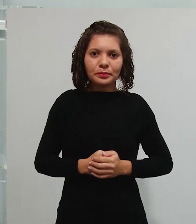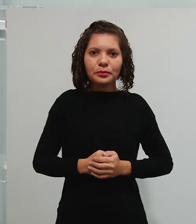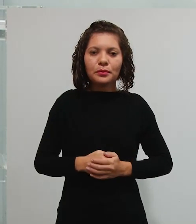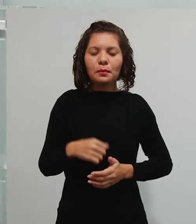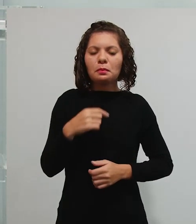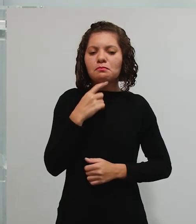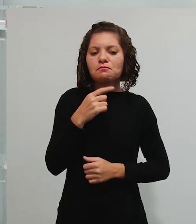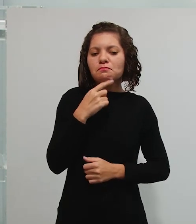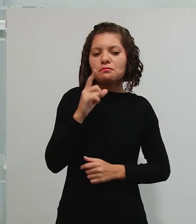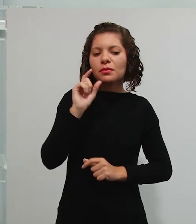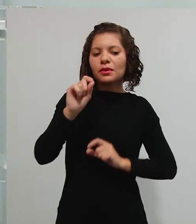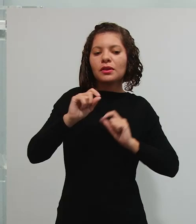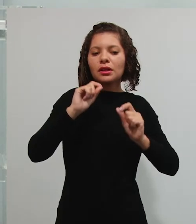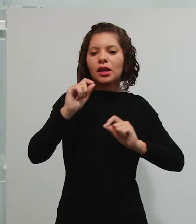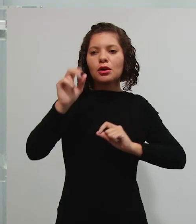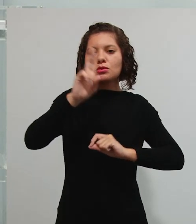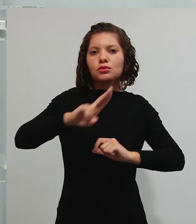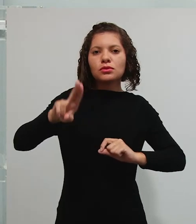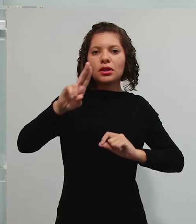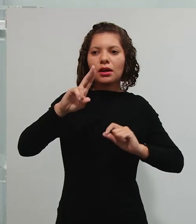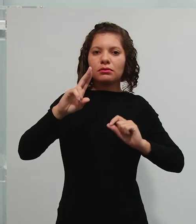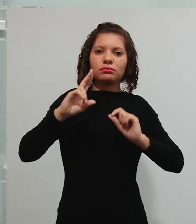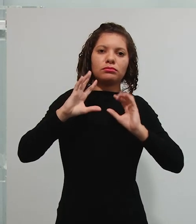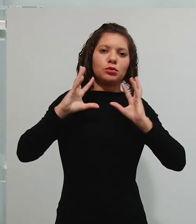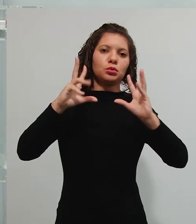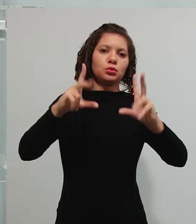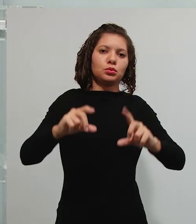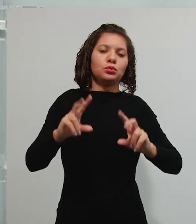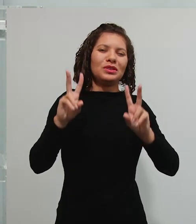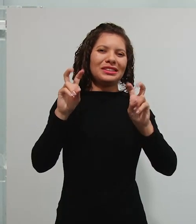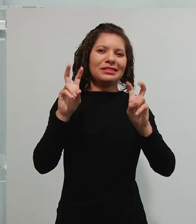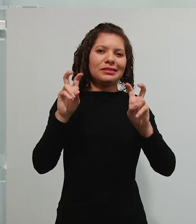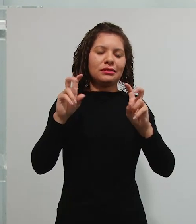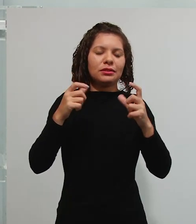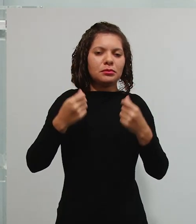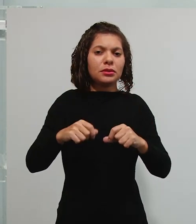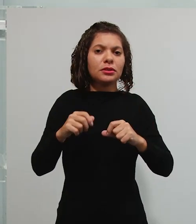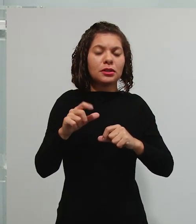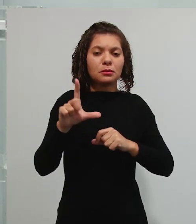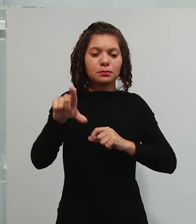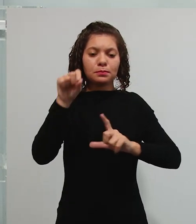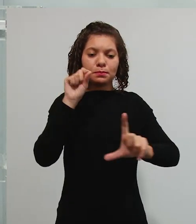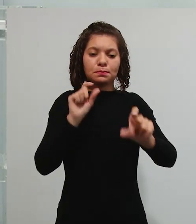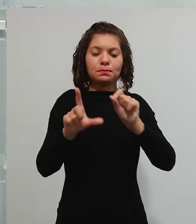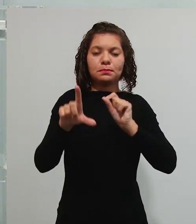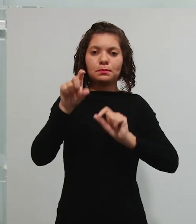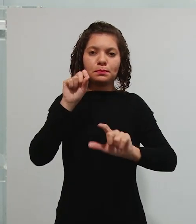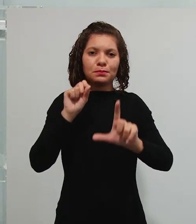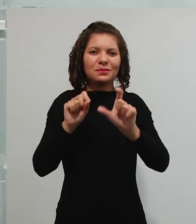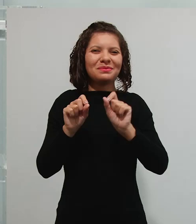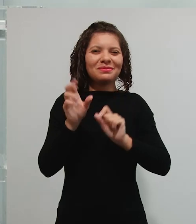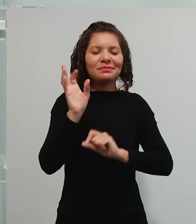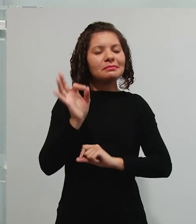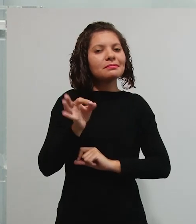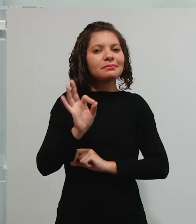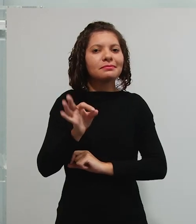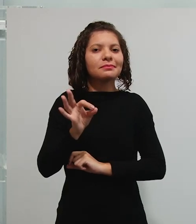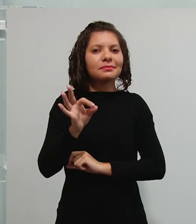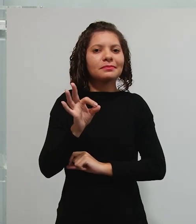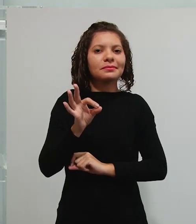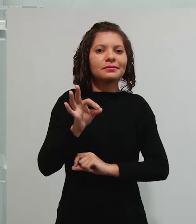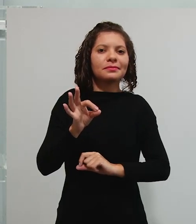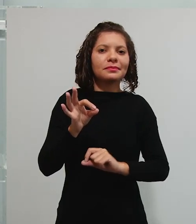consegue superar todo o assunto para um texto, então a gente tem que fazer escolhas, eu vou trabalhar com este assunto que é